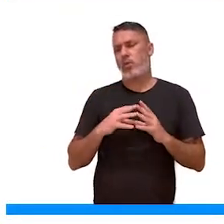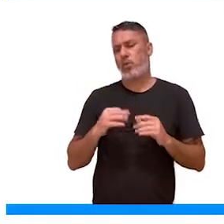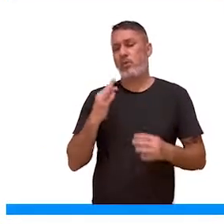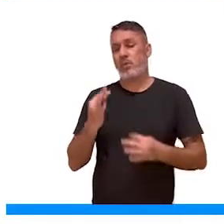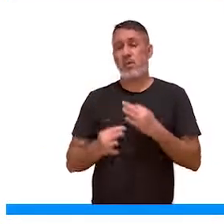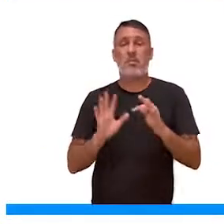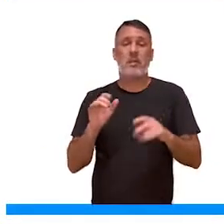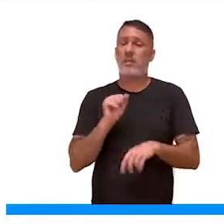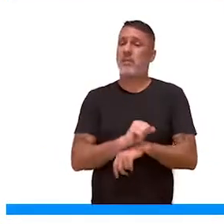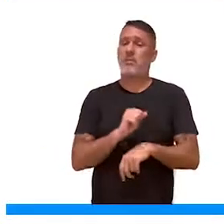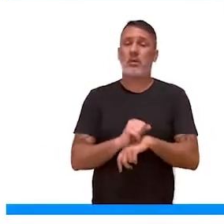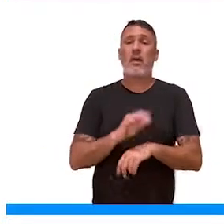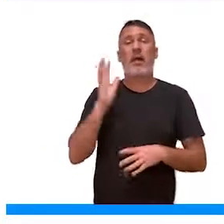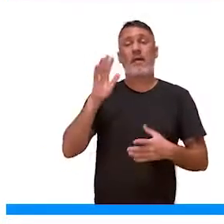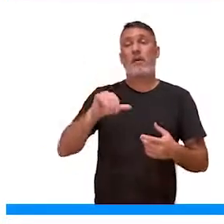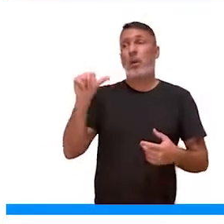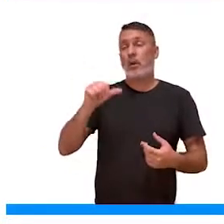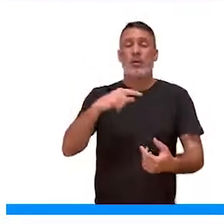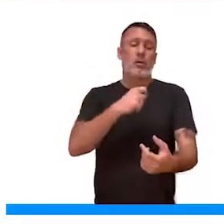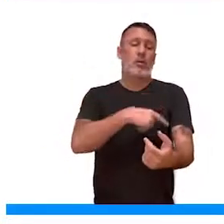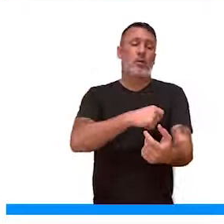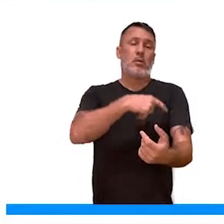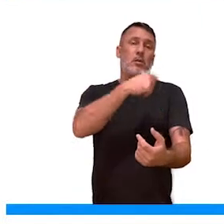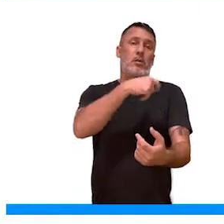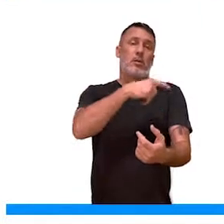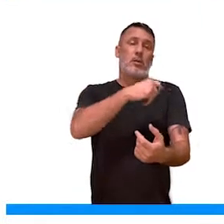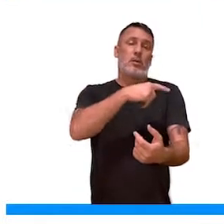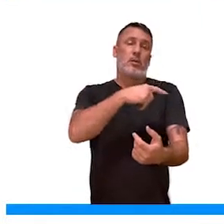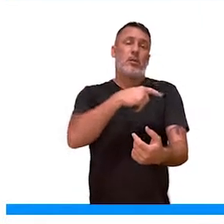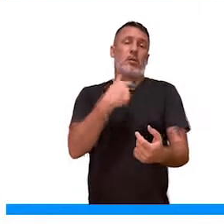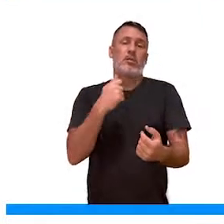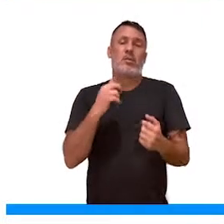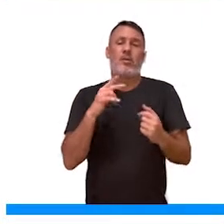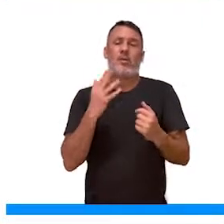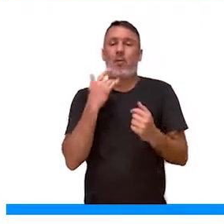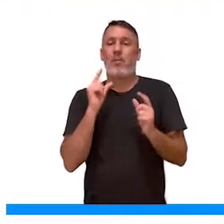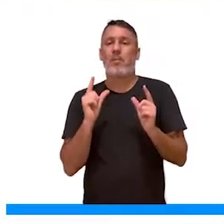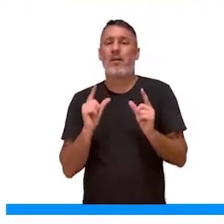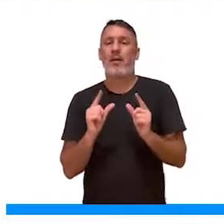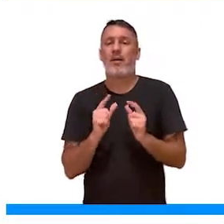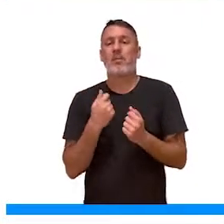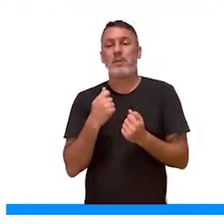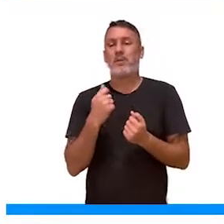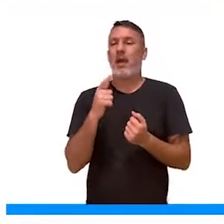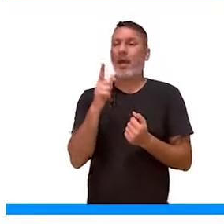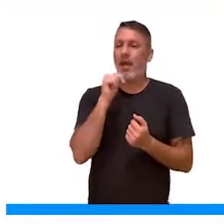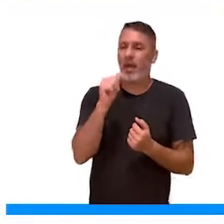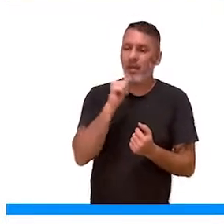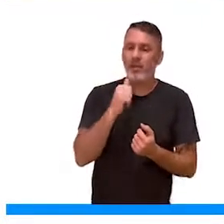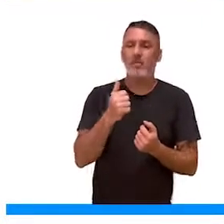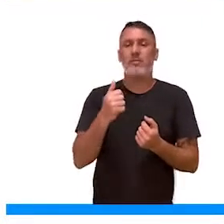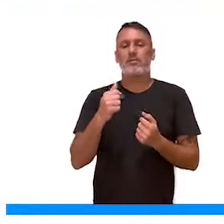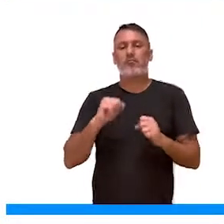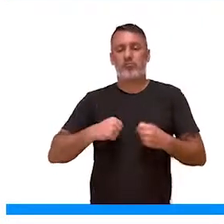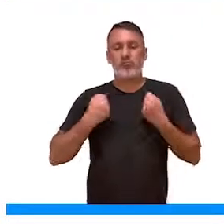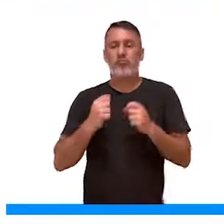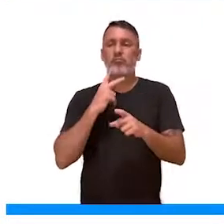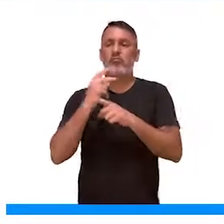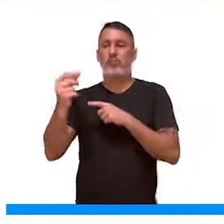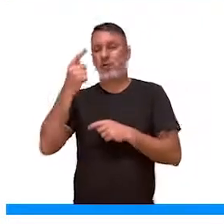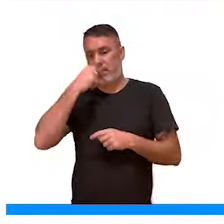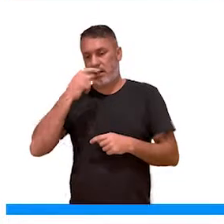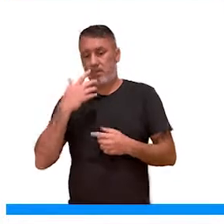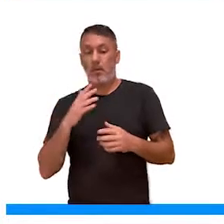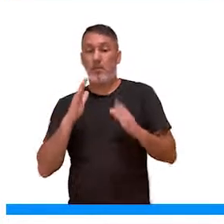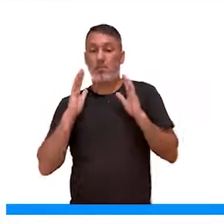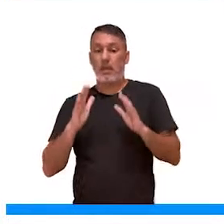febre, soro, algumas coisas para manter a pessoa hidratada e ajudar o nosso sistema imunológico a eliminar mais